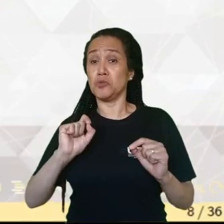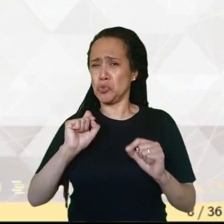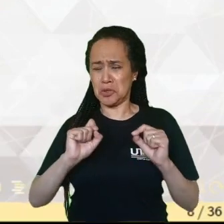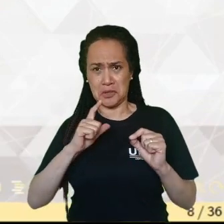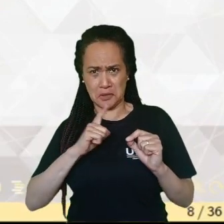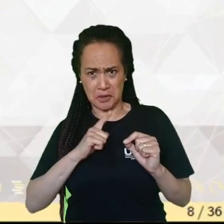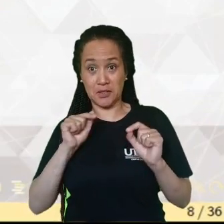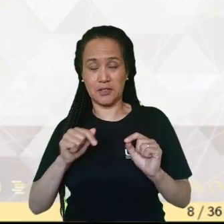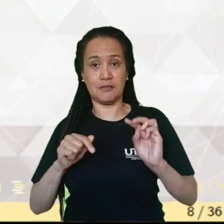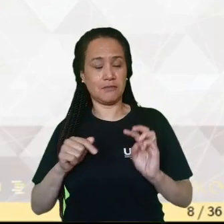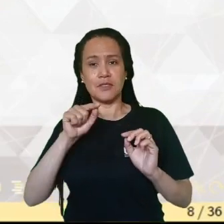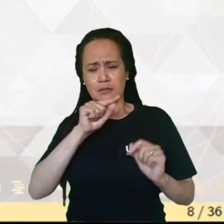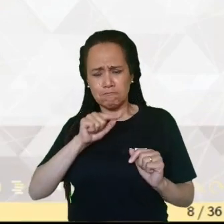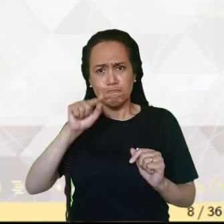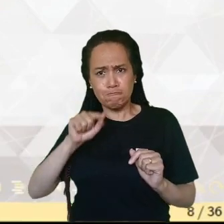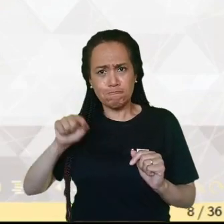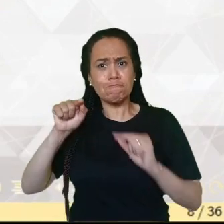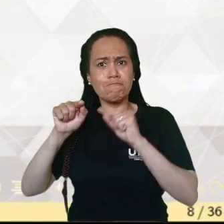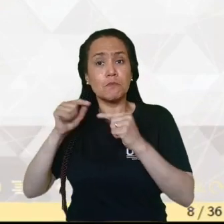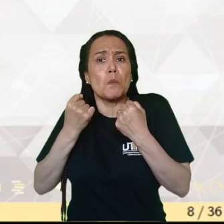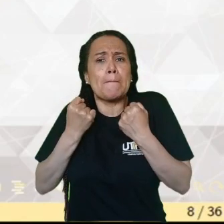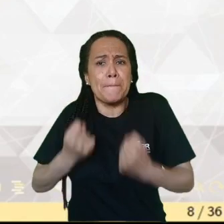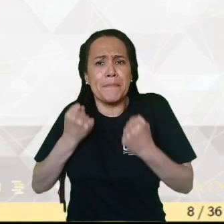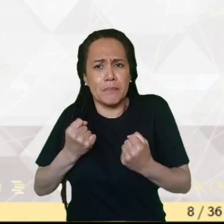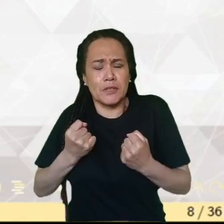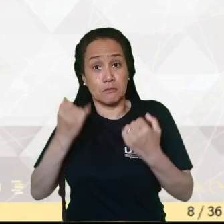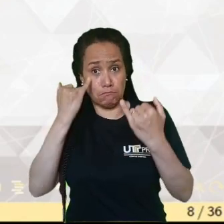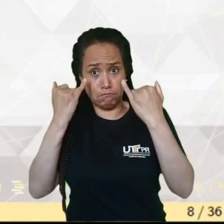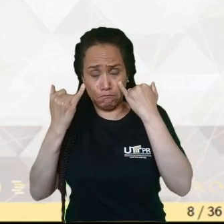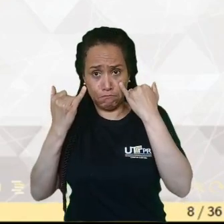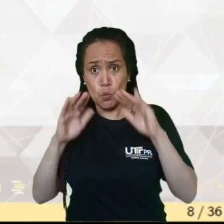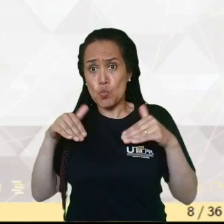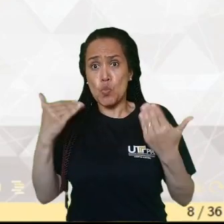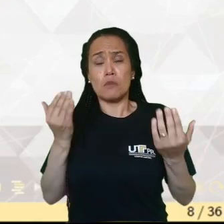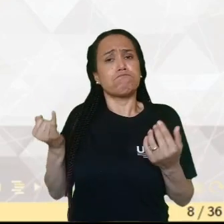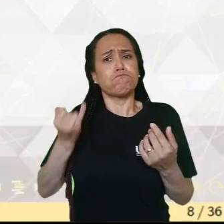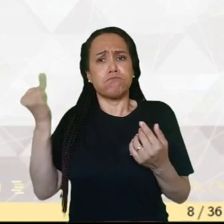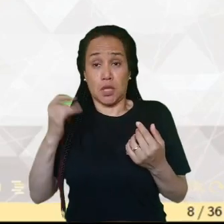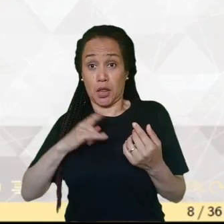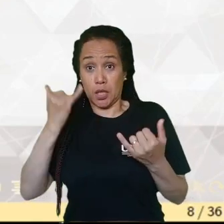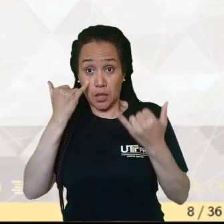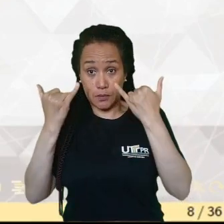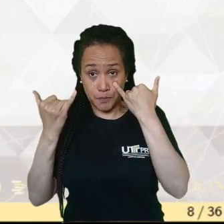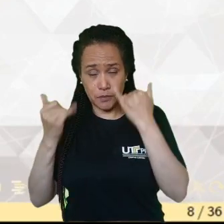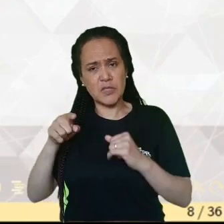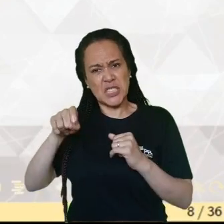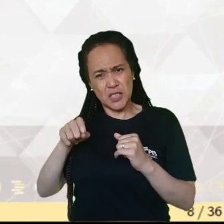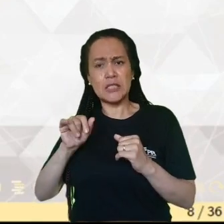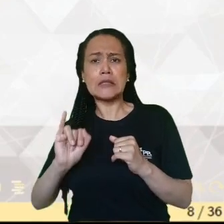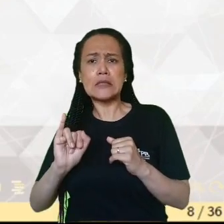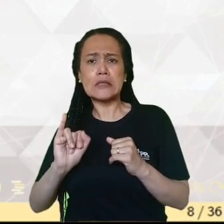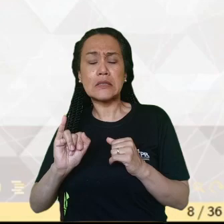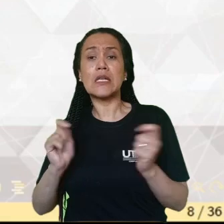média ponderada, onde o ômega é o peso daquela informação, o quão importante que a informação